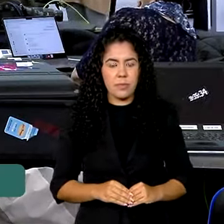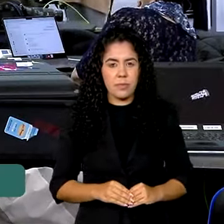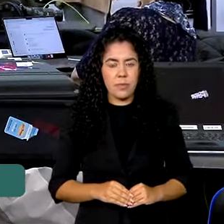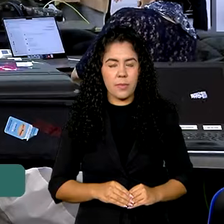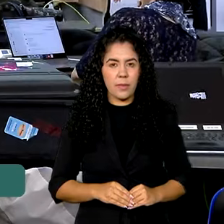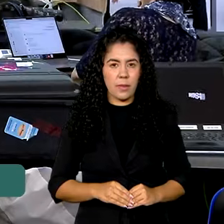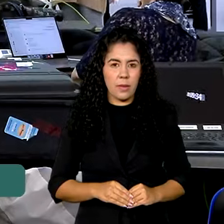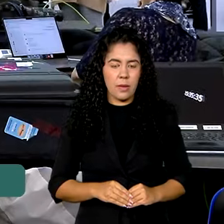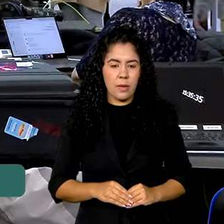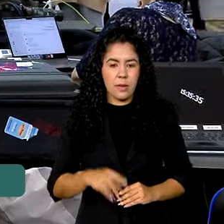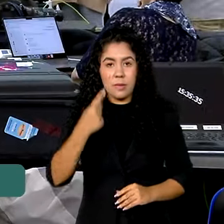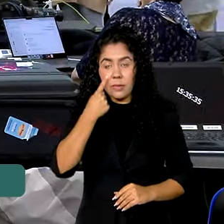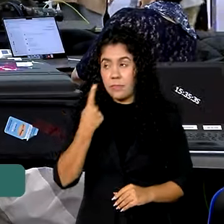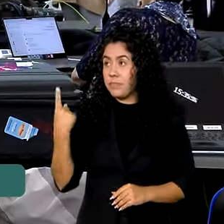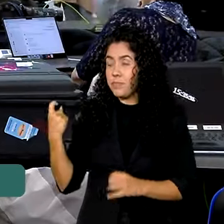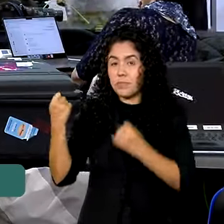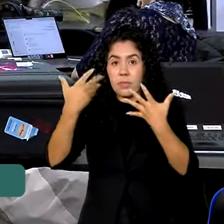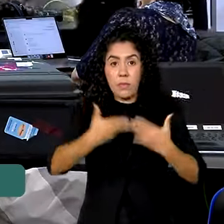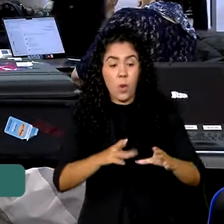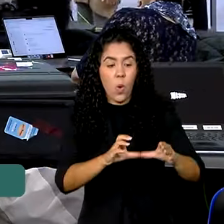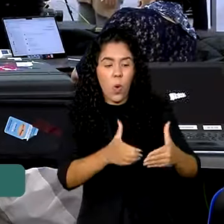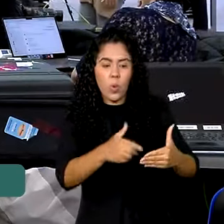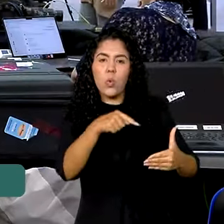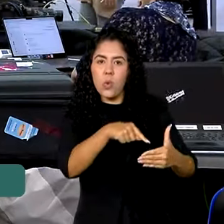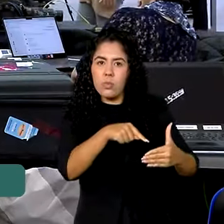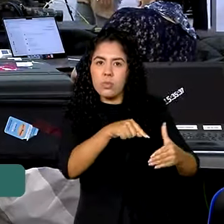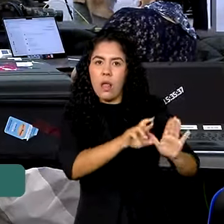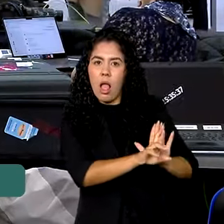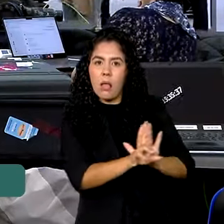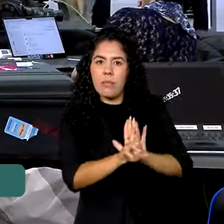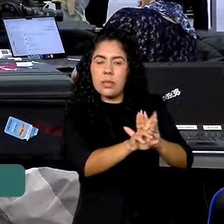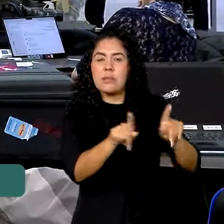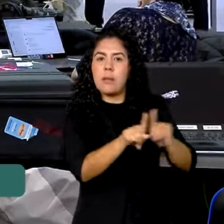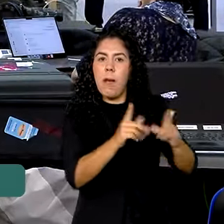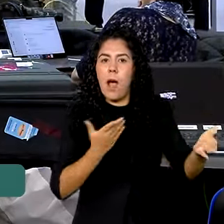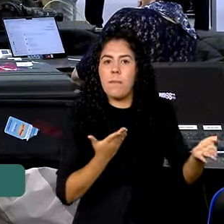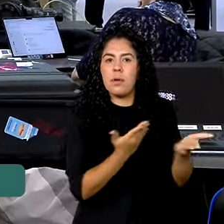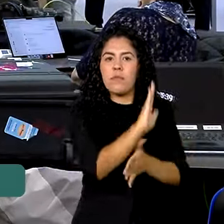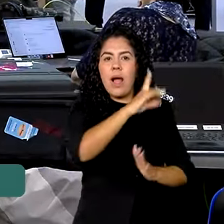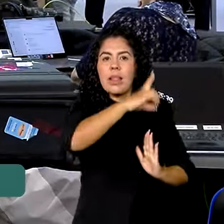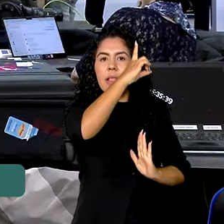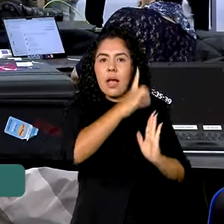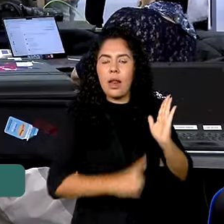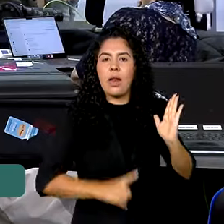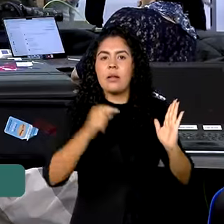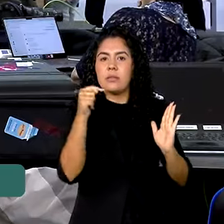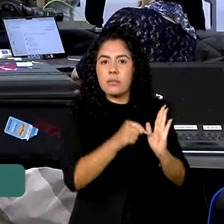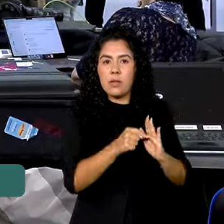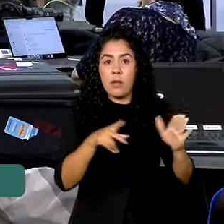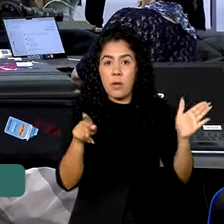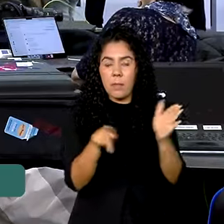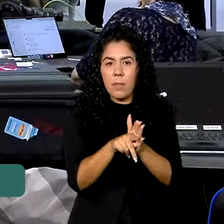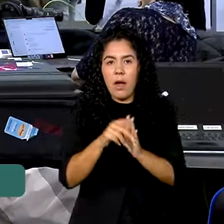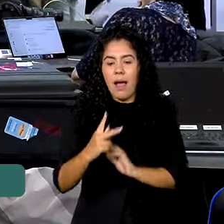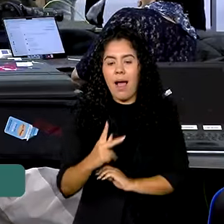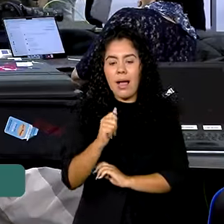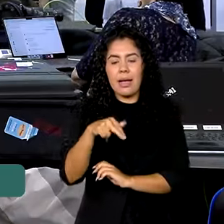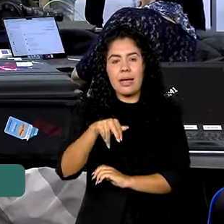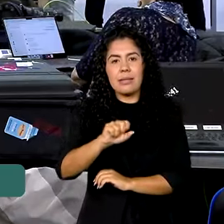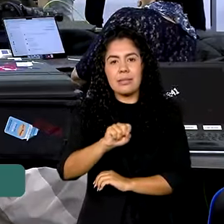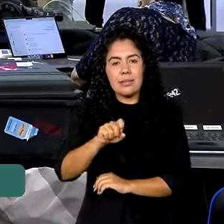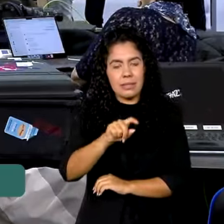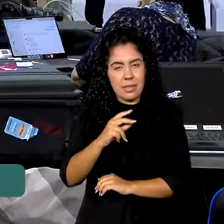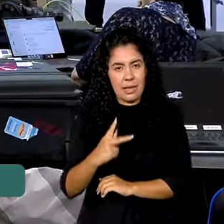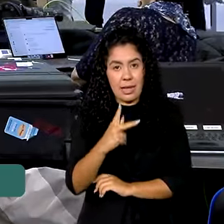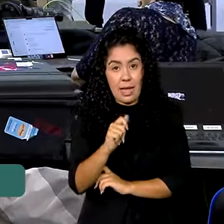sustentável o grupo também aprovou a declaração final da Cúpula de cazan com 136 pontos que tratam